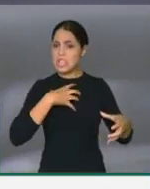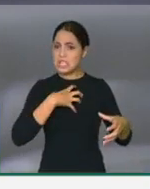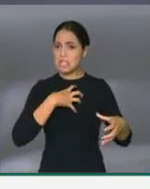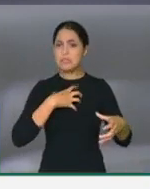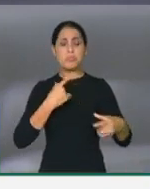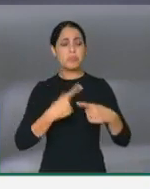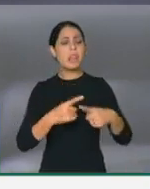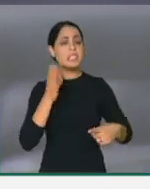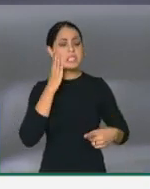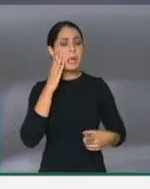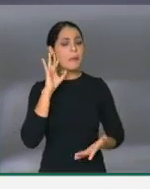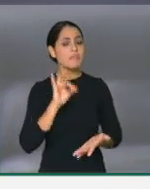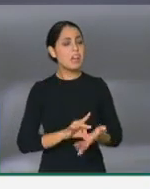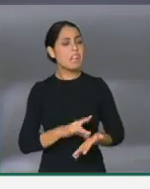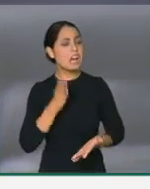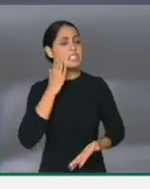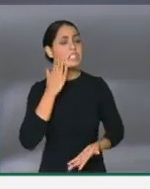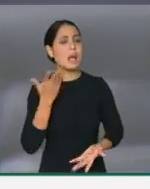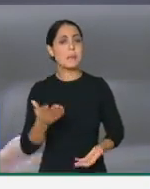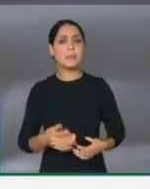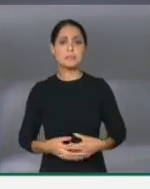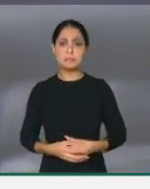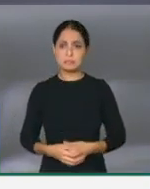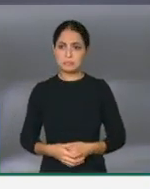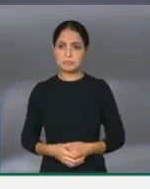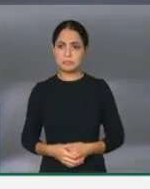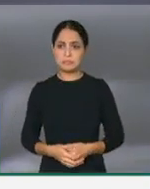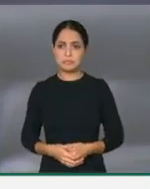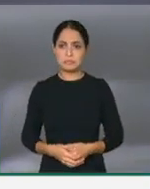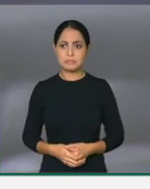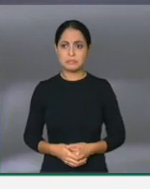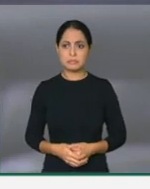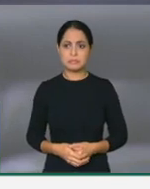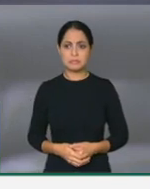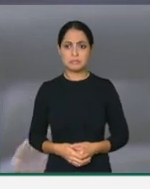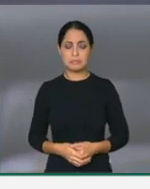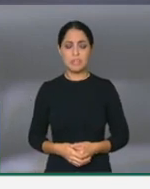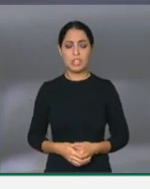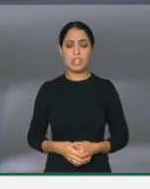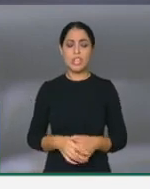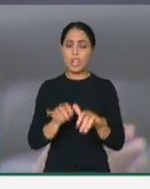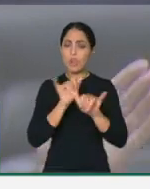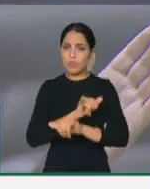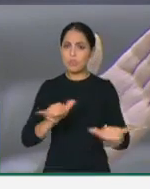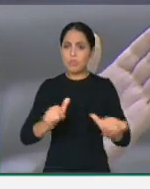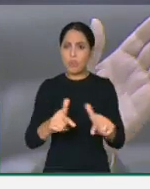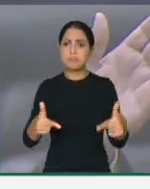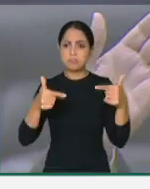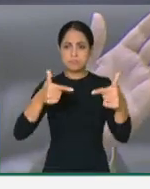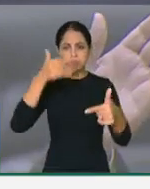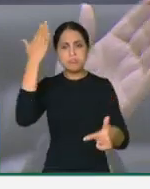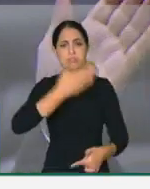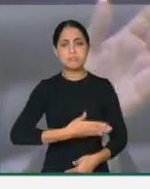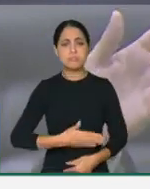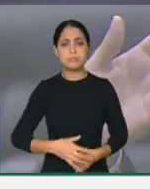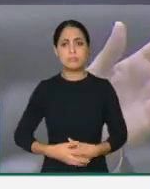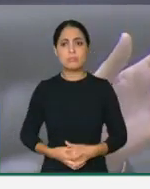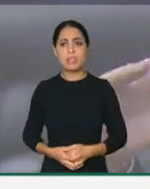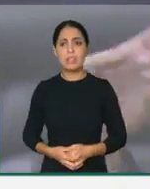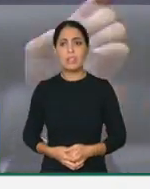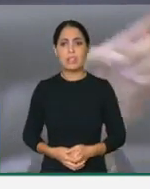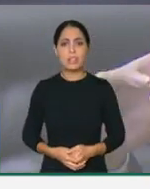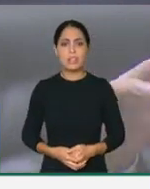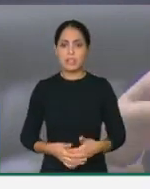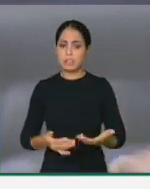isso é verdade. E eu vou aos fatos, para que a gente não fique aqui. É uma pena que ele fale e saia